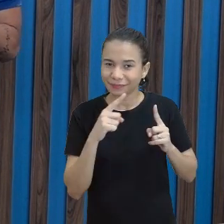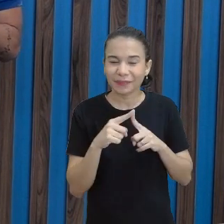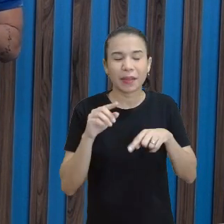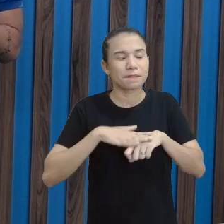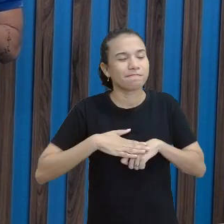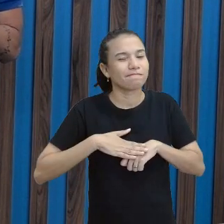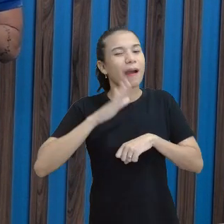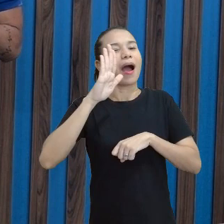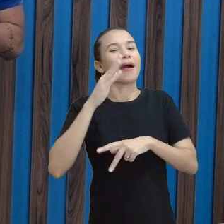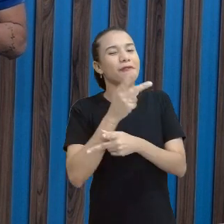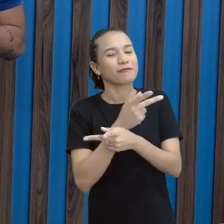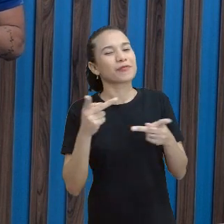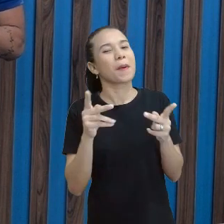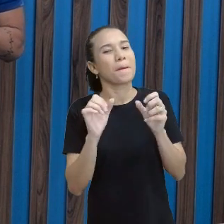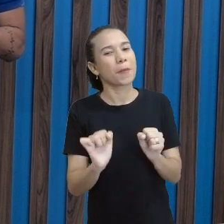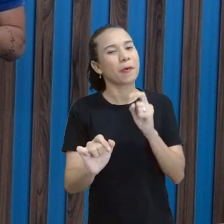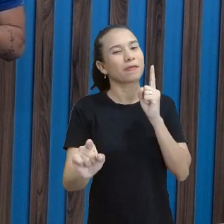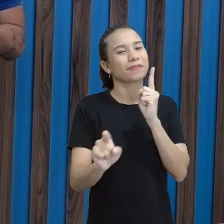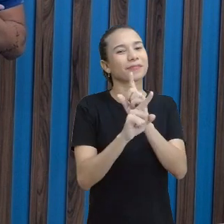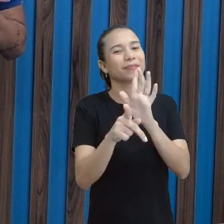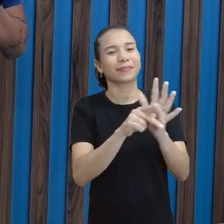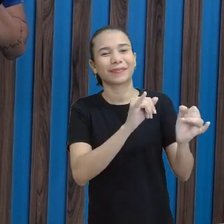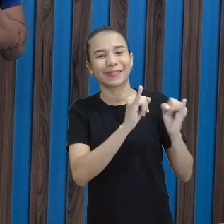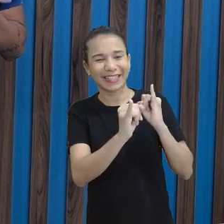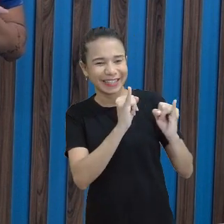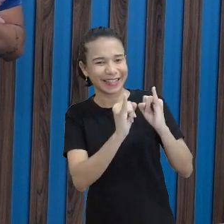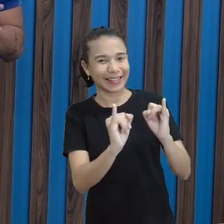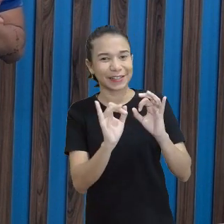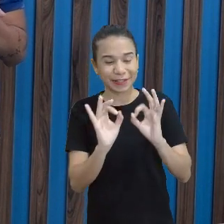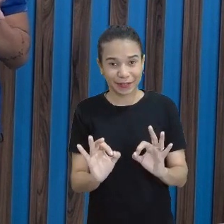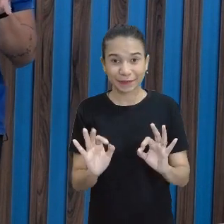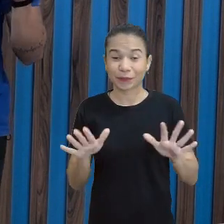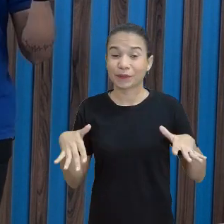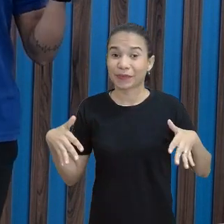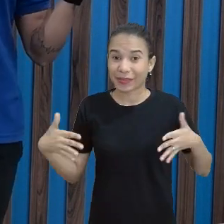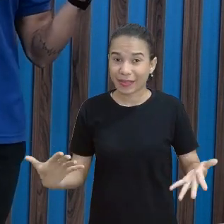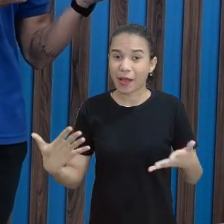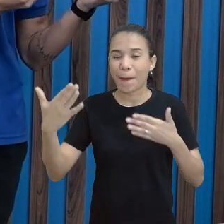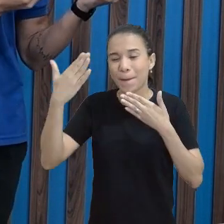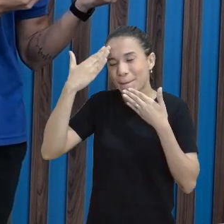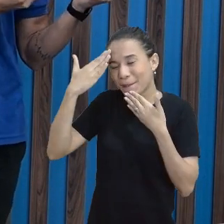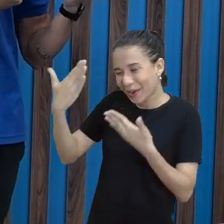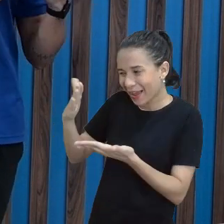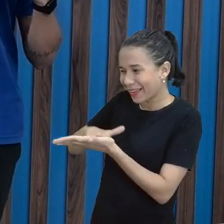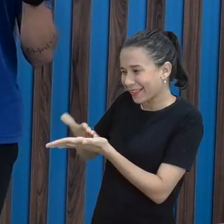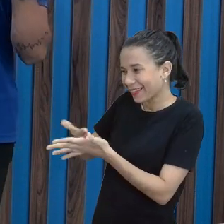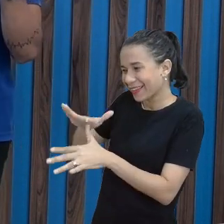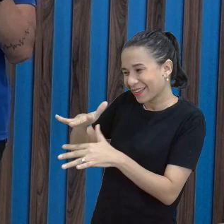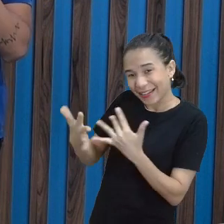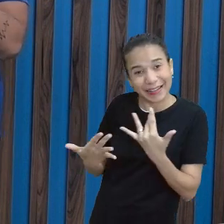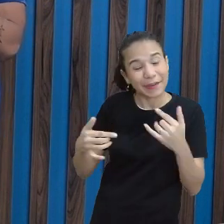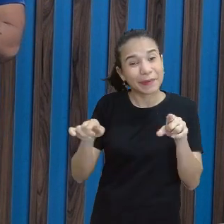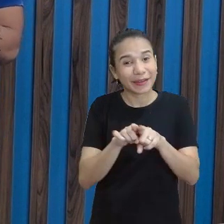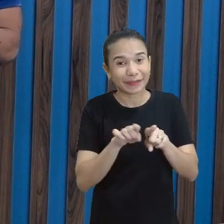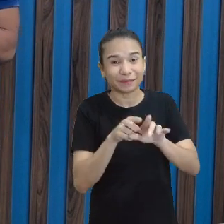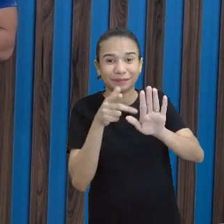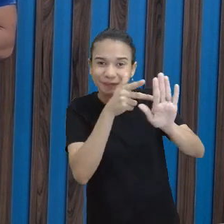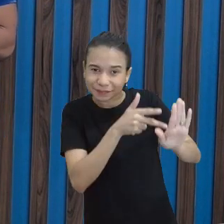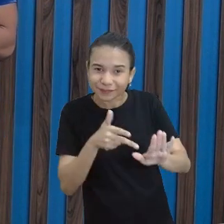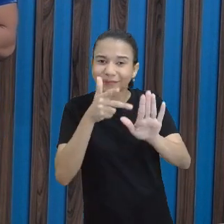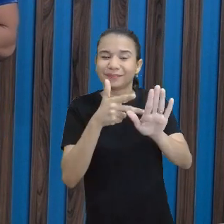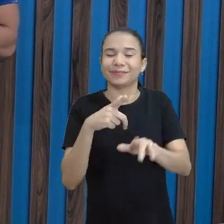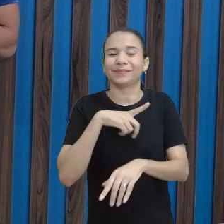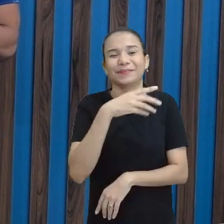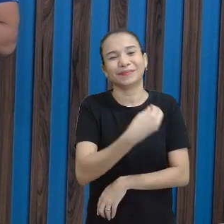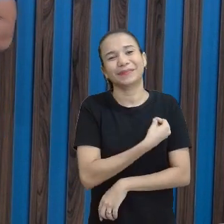muito mais que vocês podem achar por aí na internet, tá certo? Então, muito obrigado a Helena, né, a Stephanie e Deivinho, que